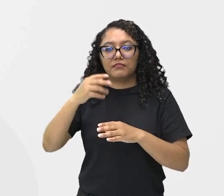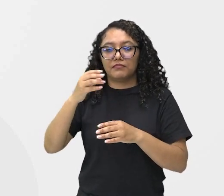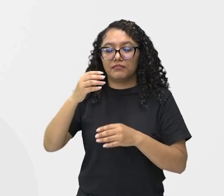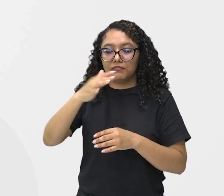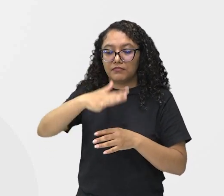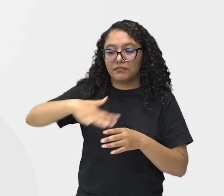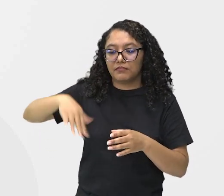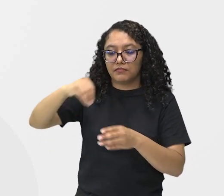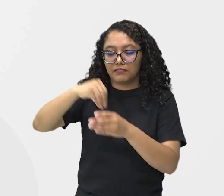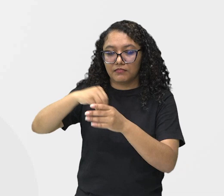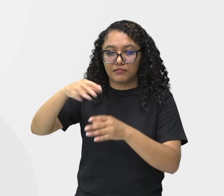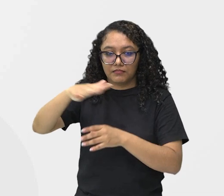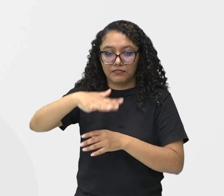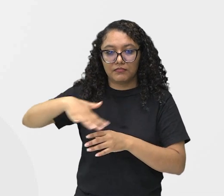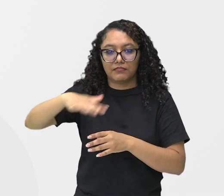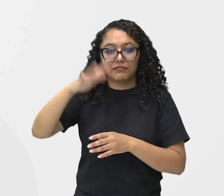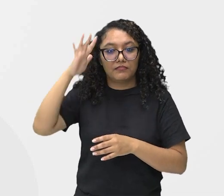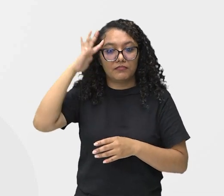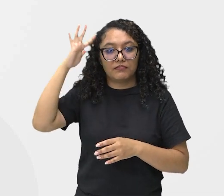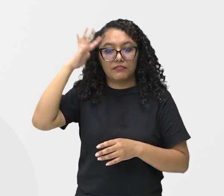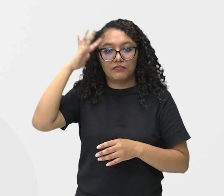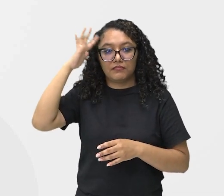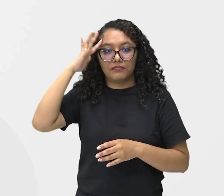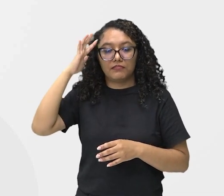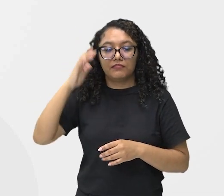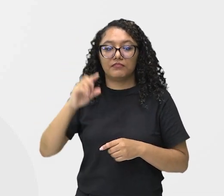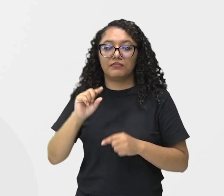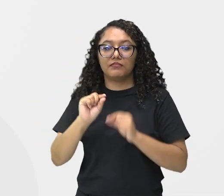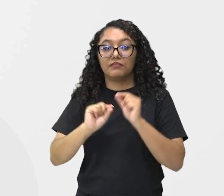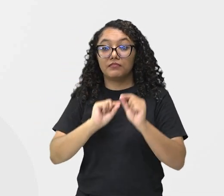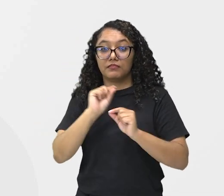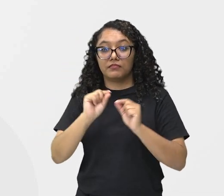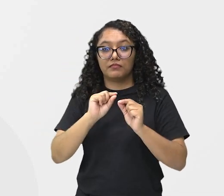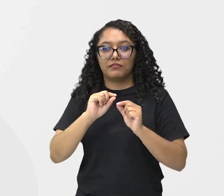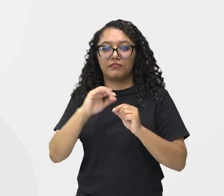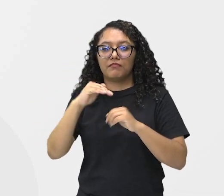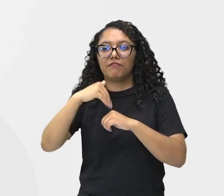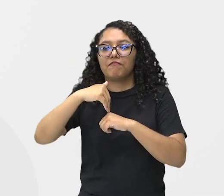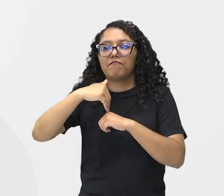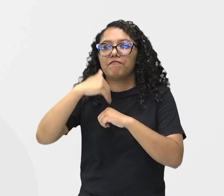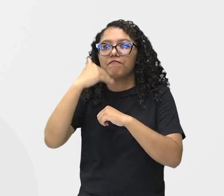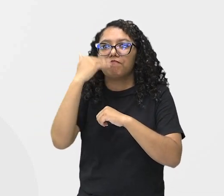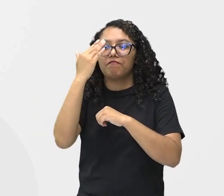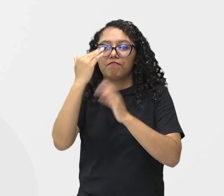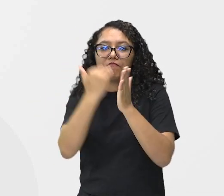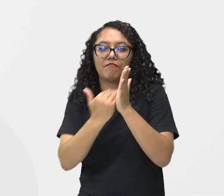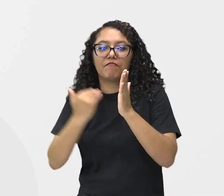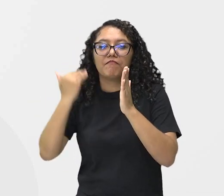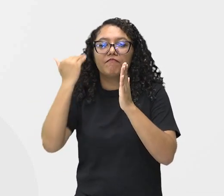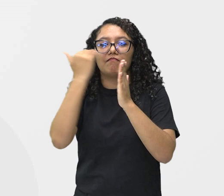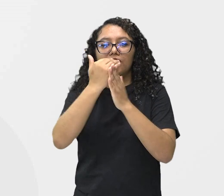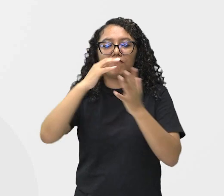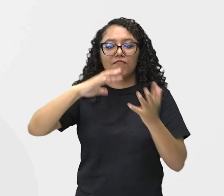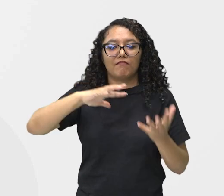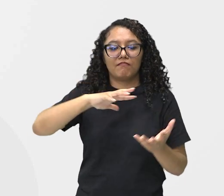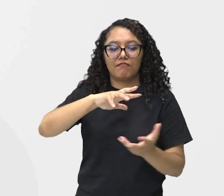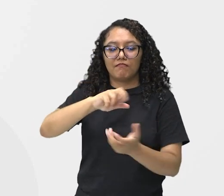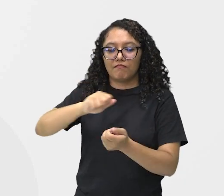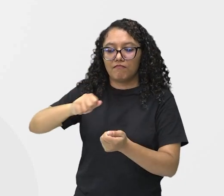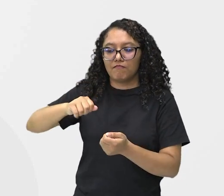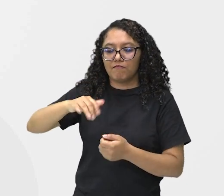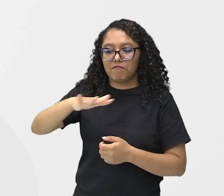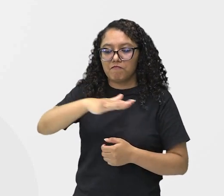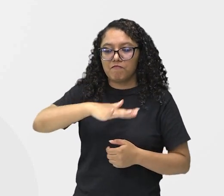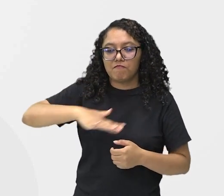filosofia. A transcendência trata-se daquilo que está além do mundo material.